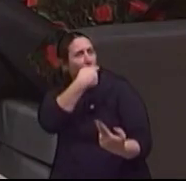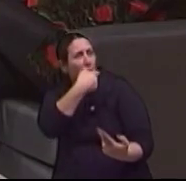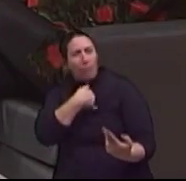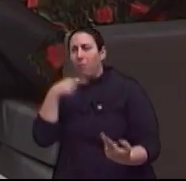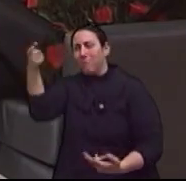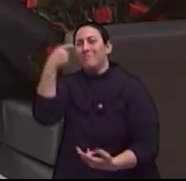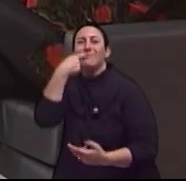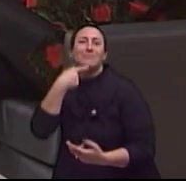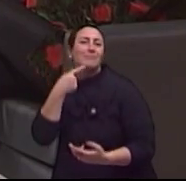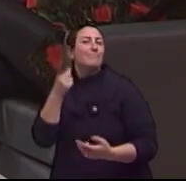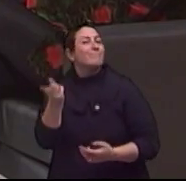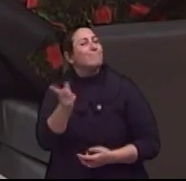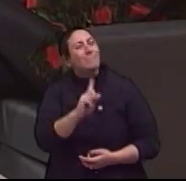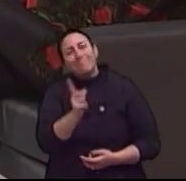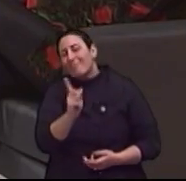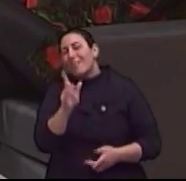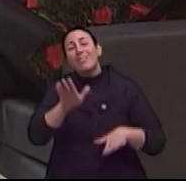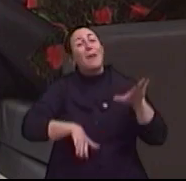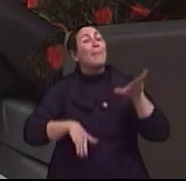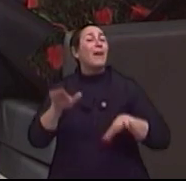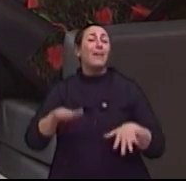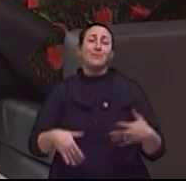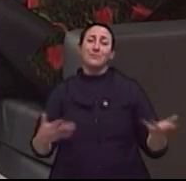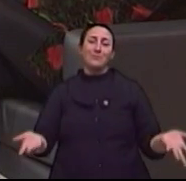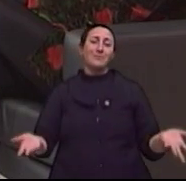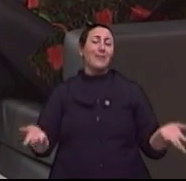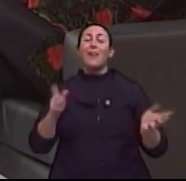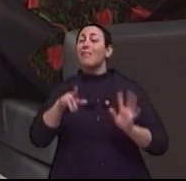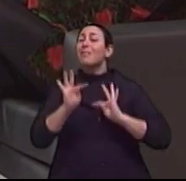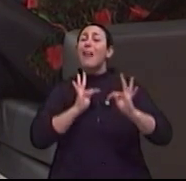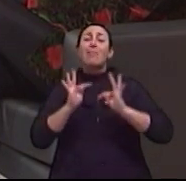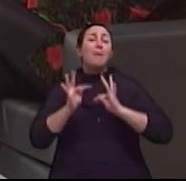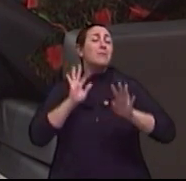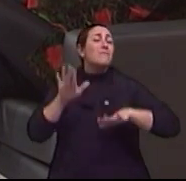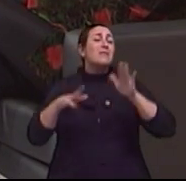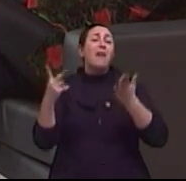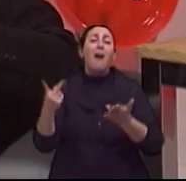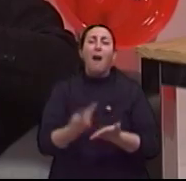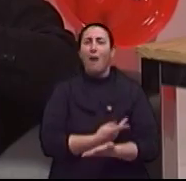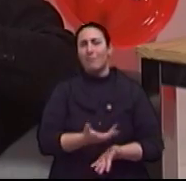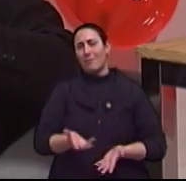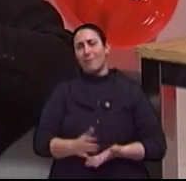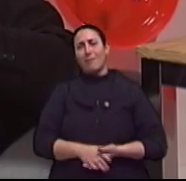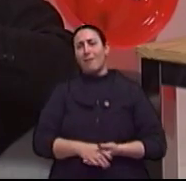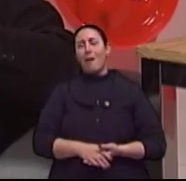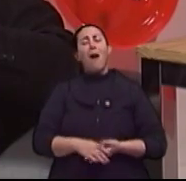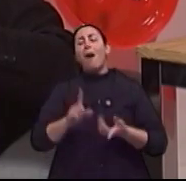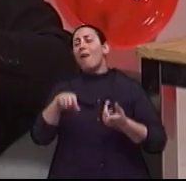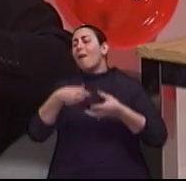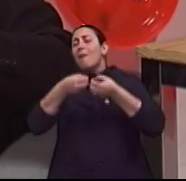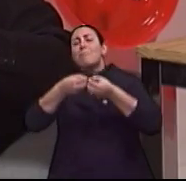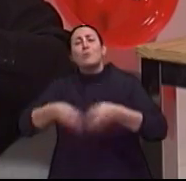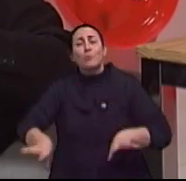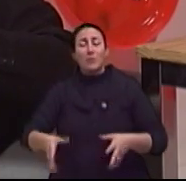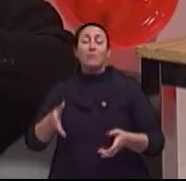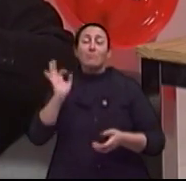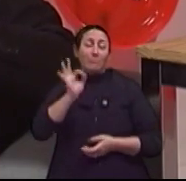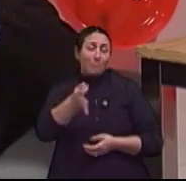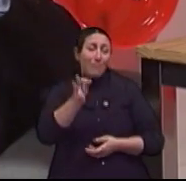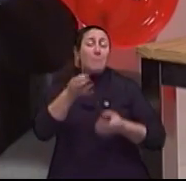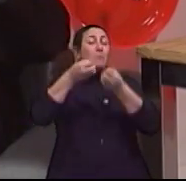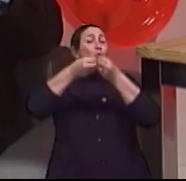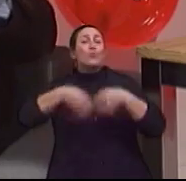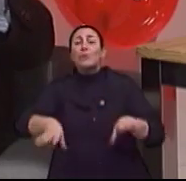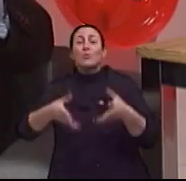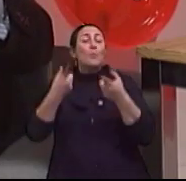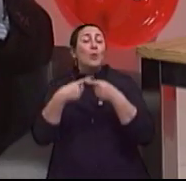especialista a automedicação leva tratamento errado gasto de desnecessário e frustração